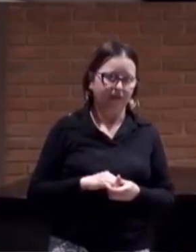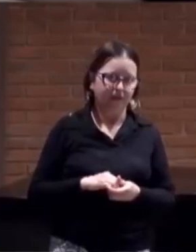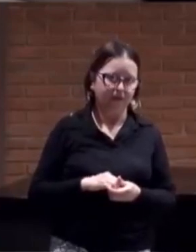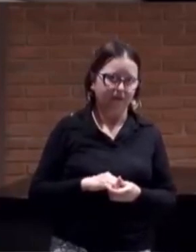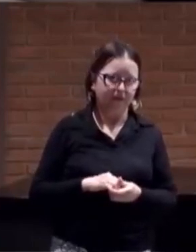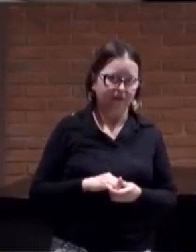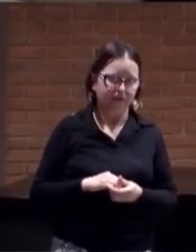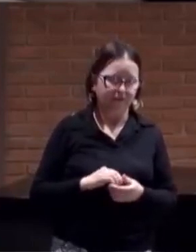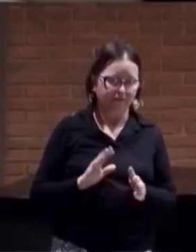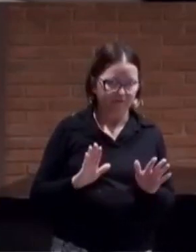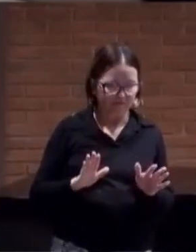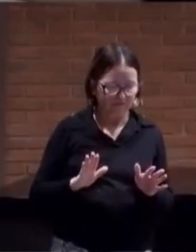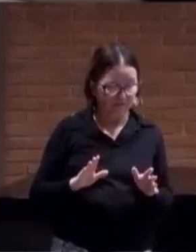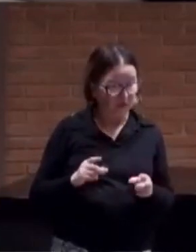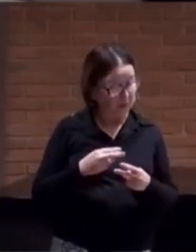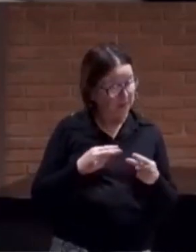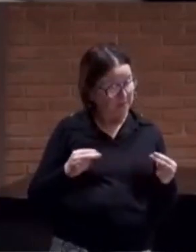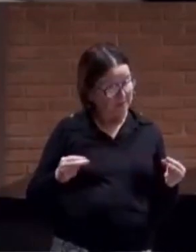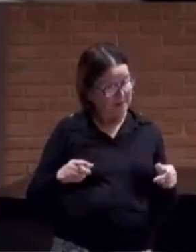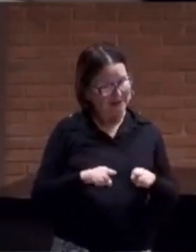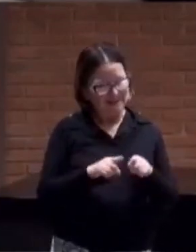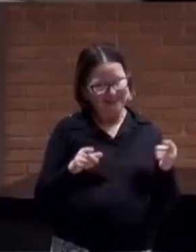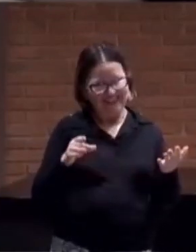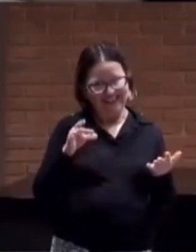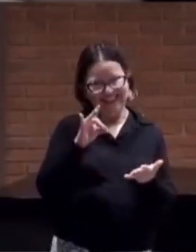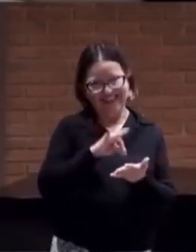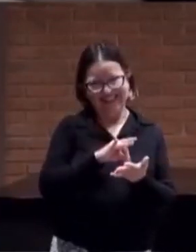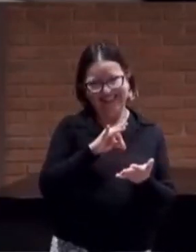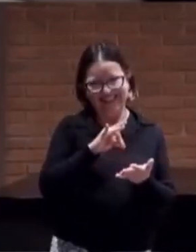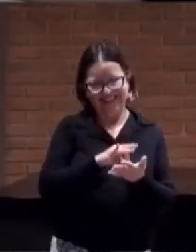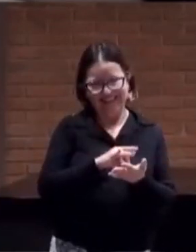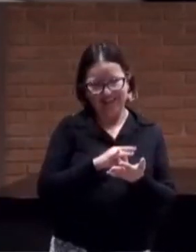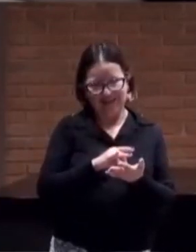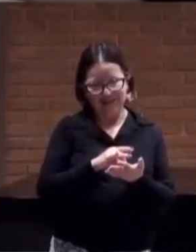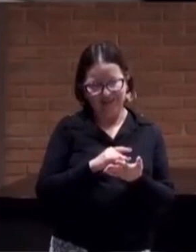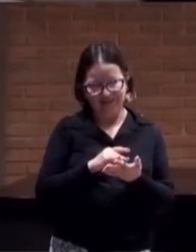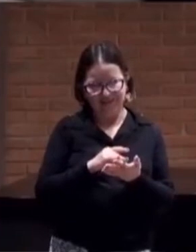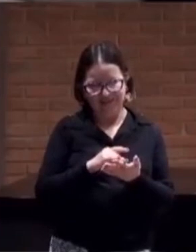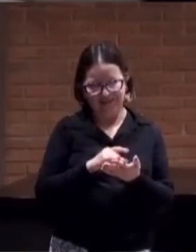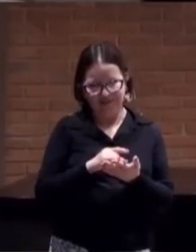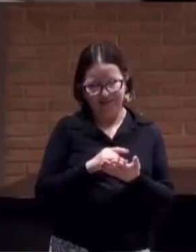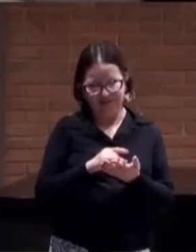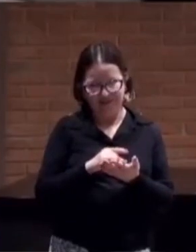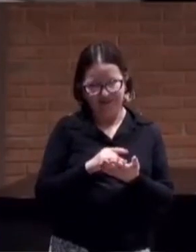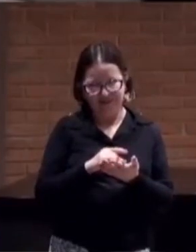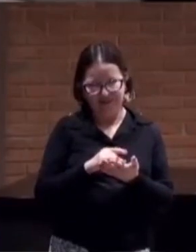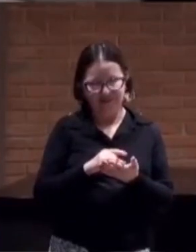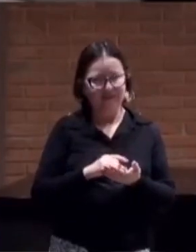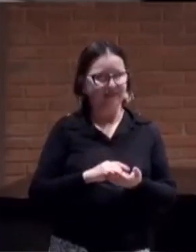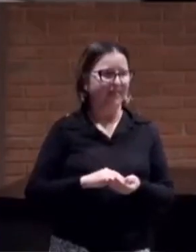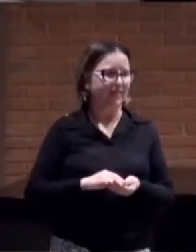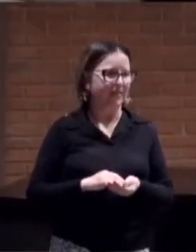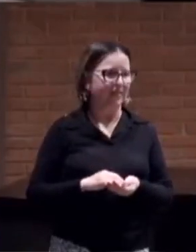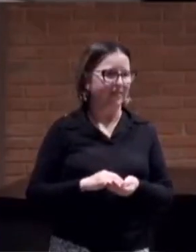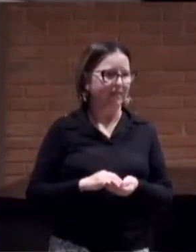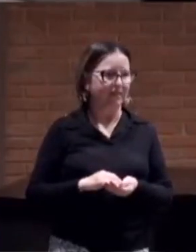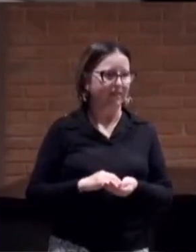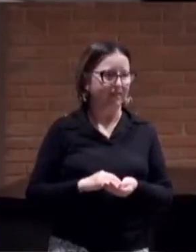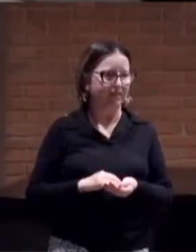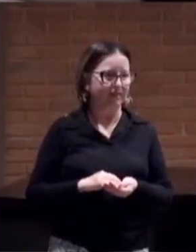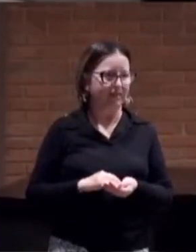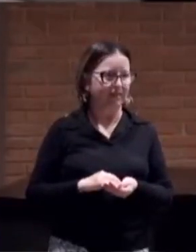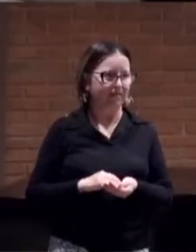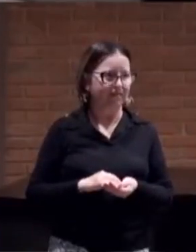que não é propriamente coisa, mas uma realidade, é a turbulência